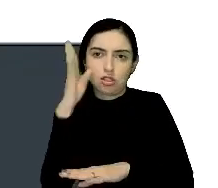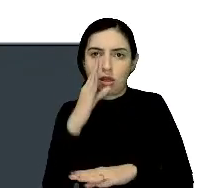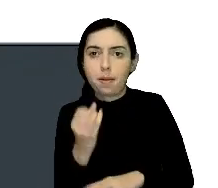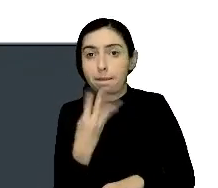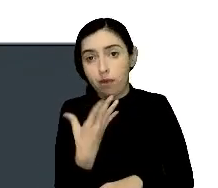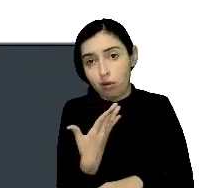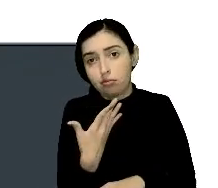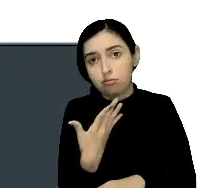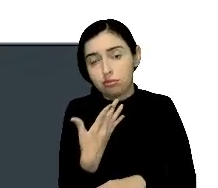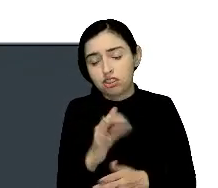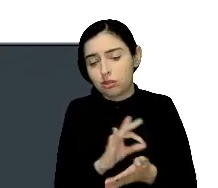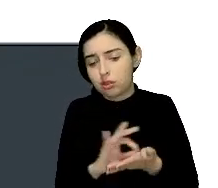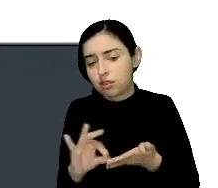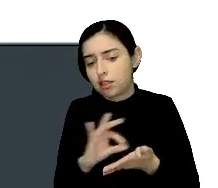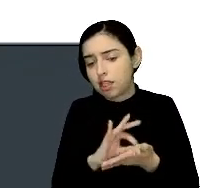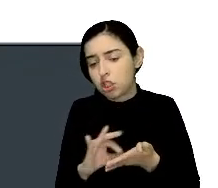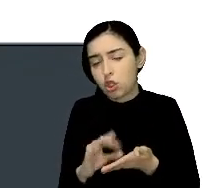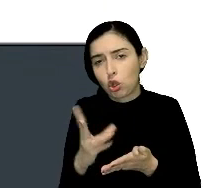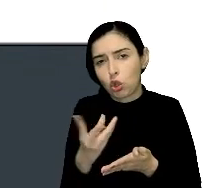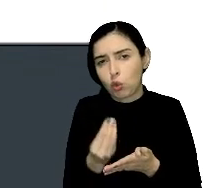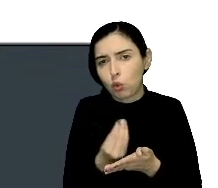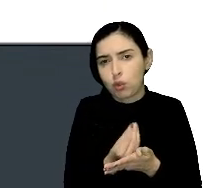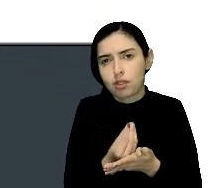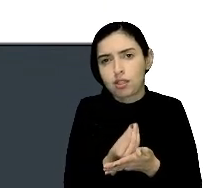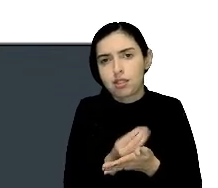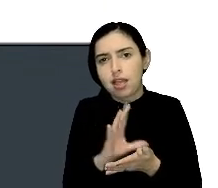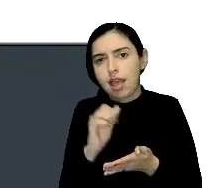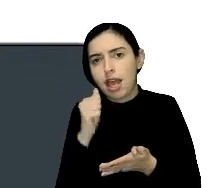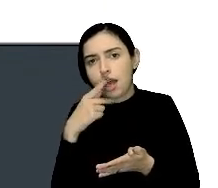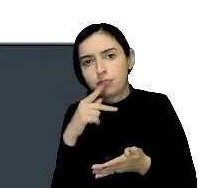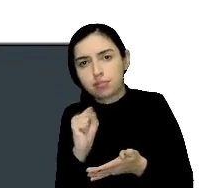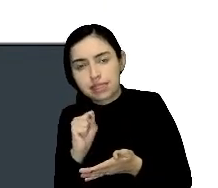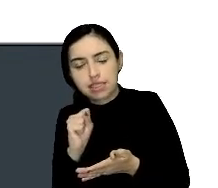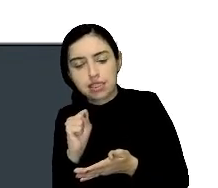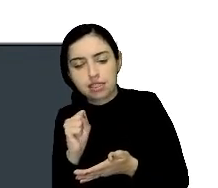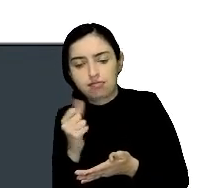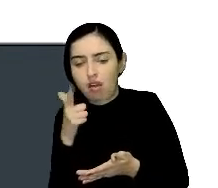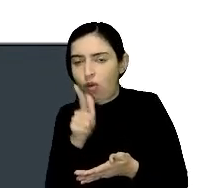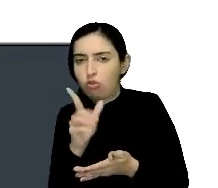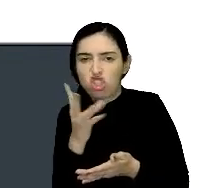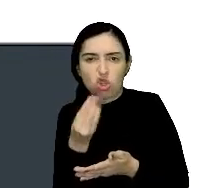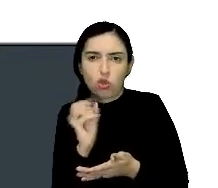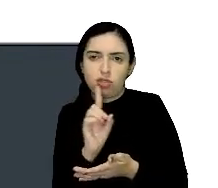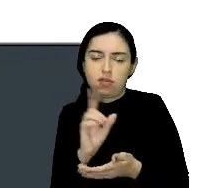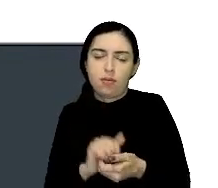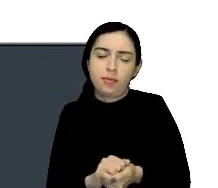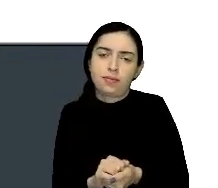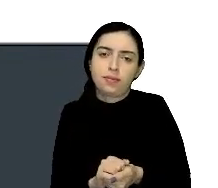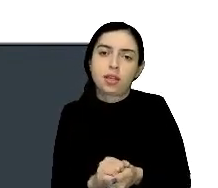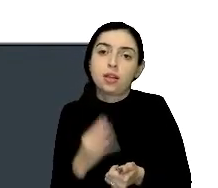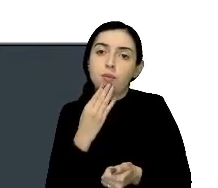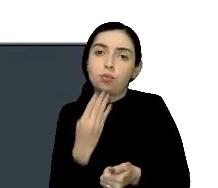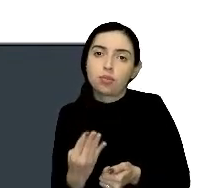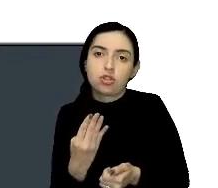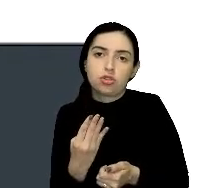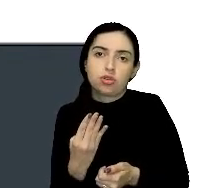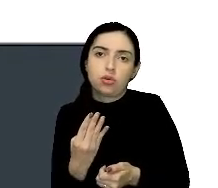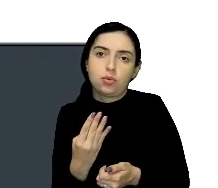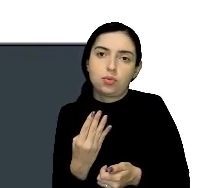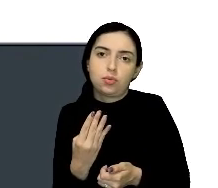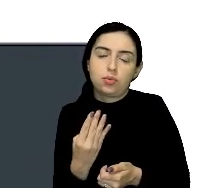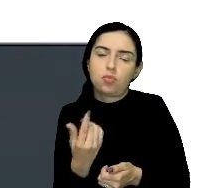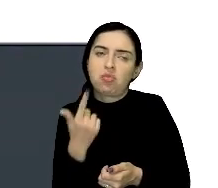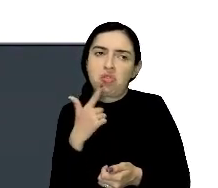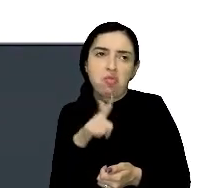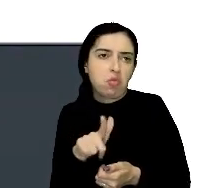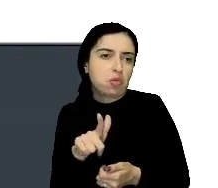que preencher todos os formulários da CAPES, CNPq e não conseguir bolsa. Então, ele pediu, como ele não conseguiu vir